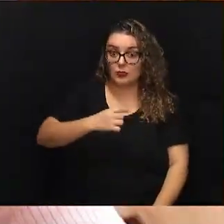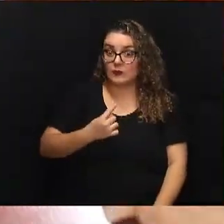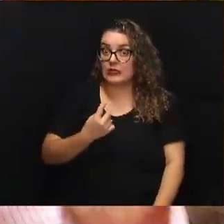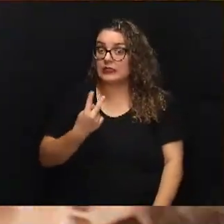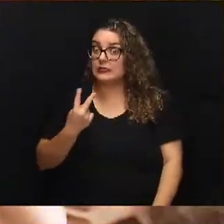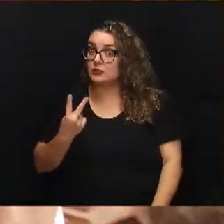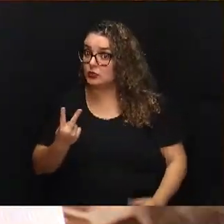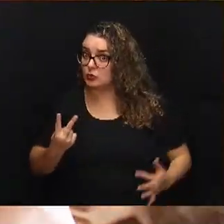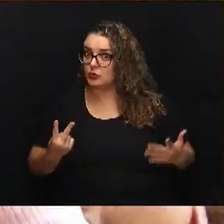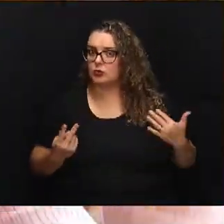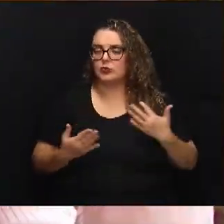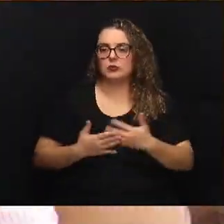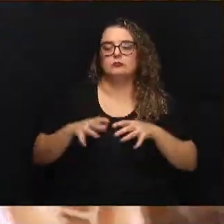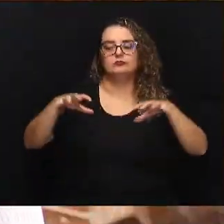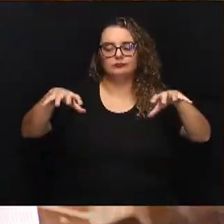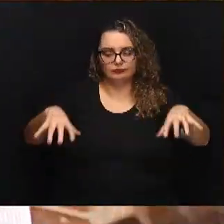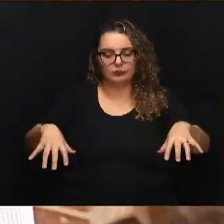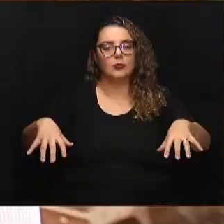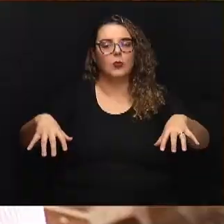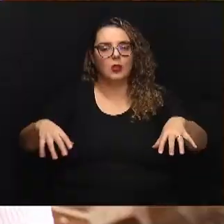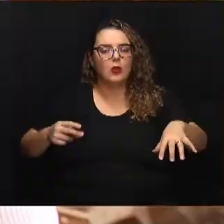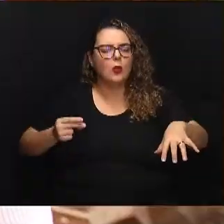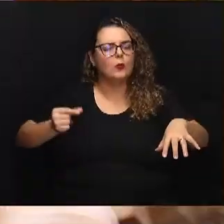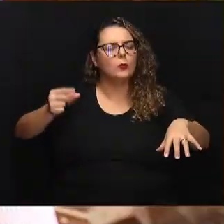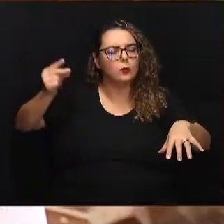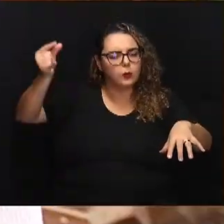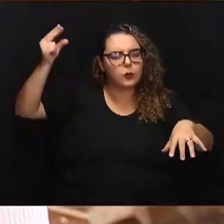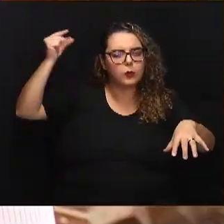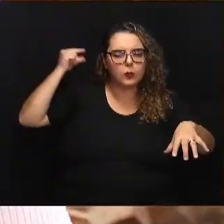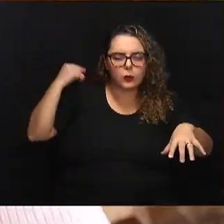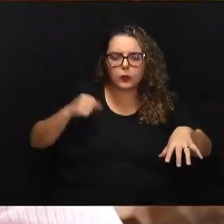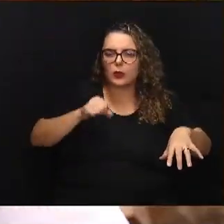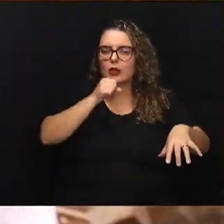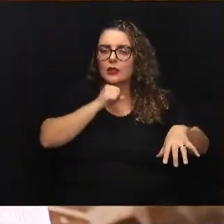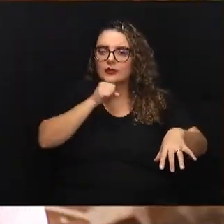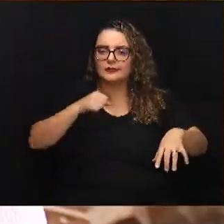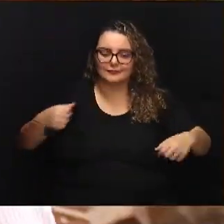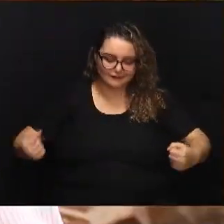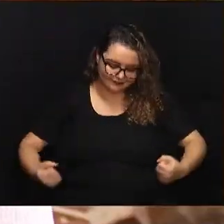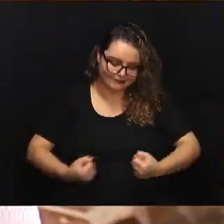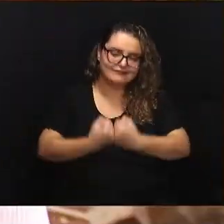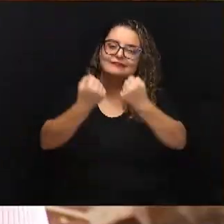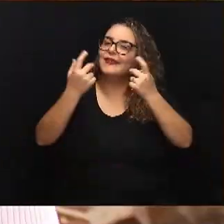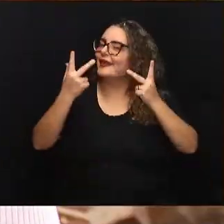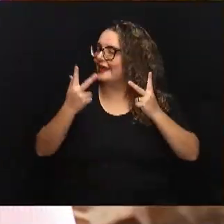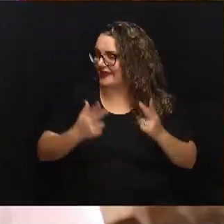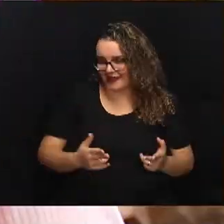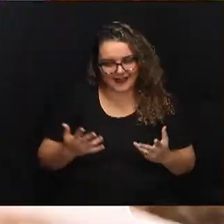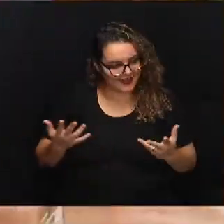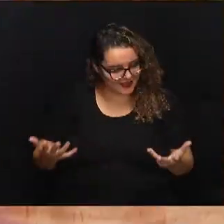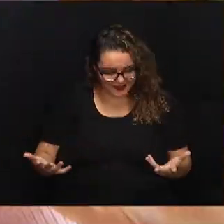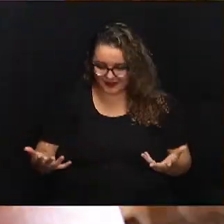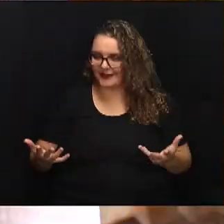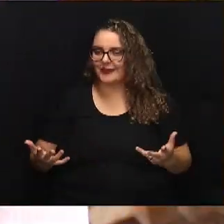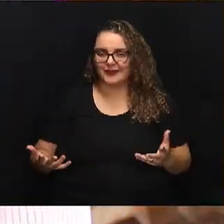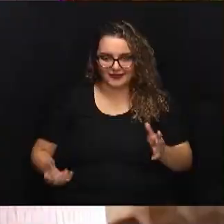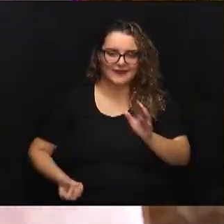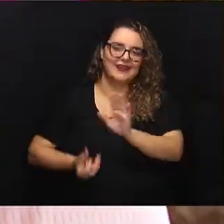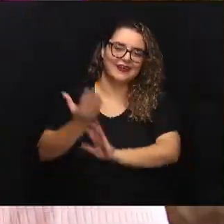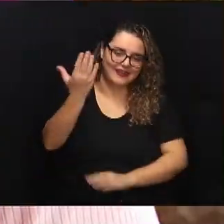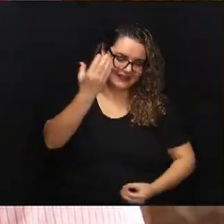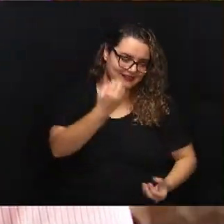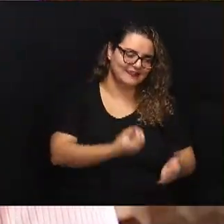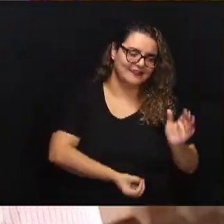Então, realmente, os dois times de Campinas são muito antigos e a rivalidade é tão antiga quanto